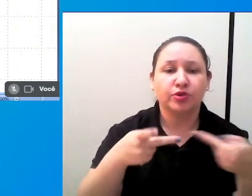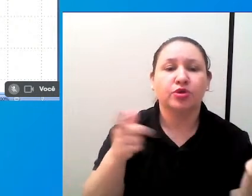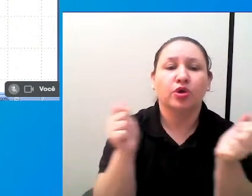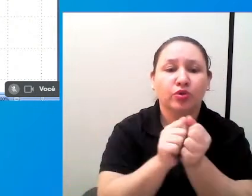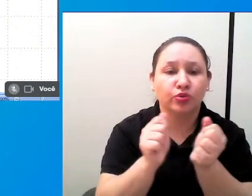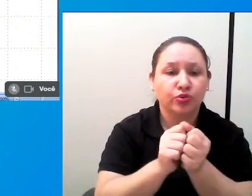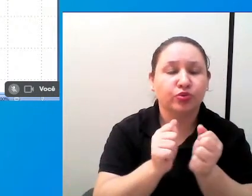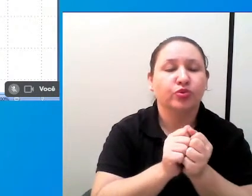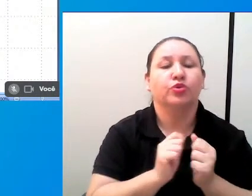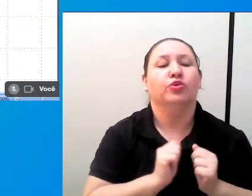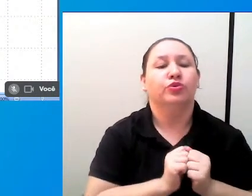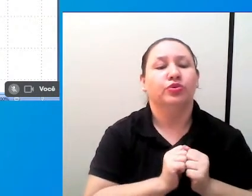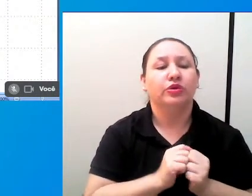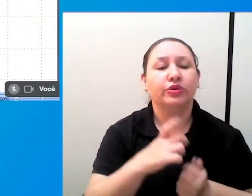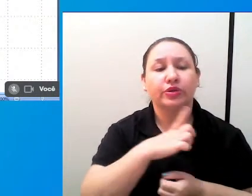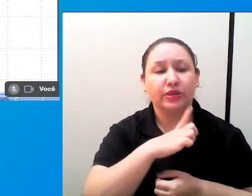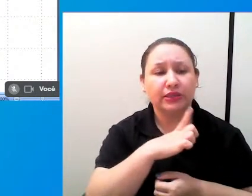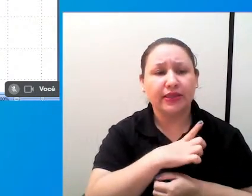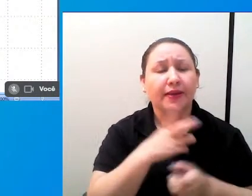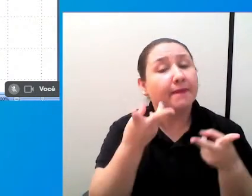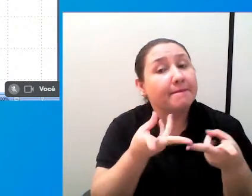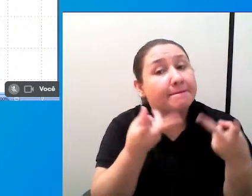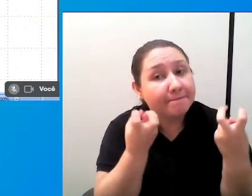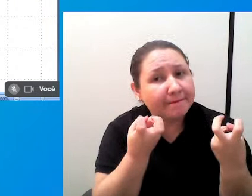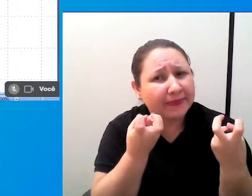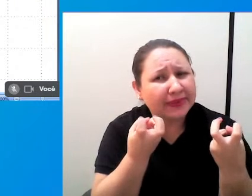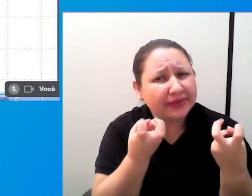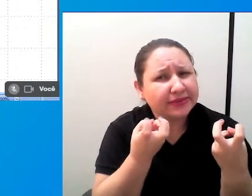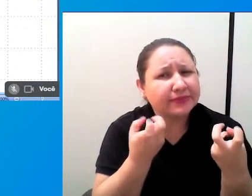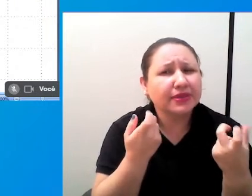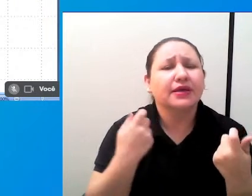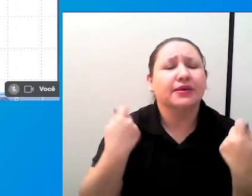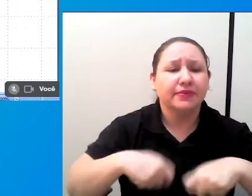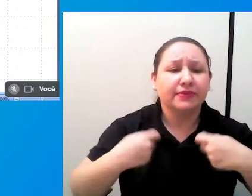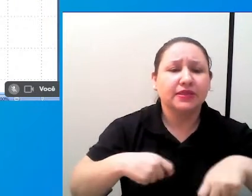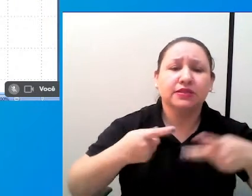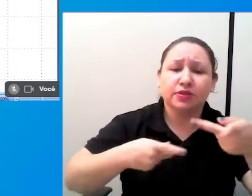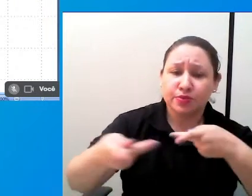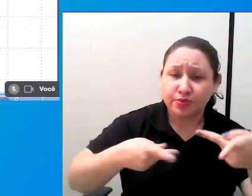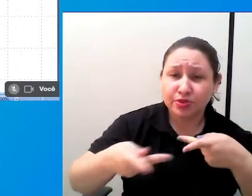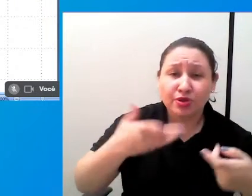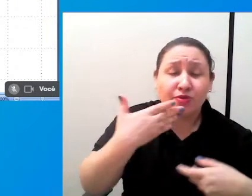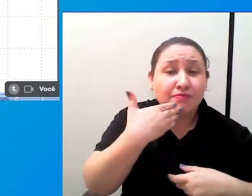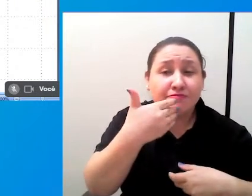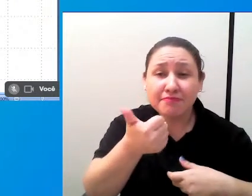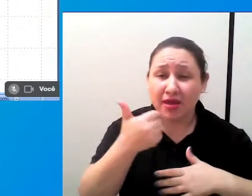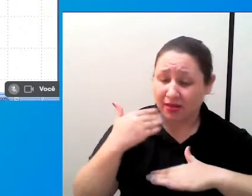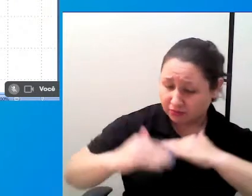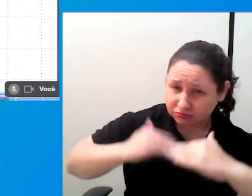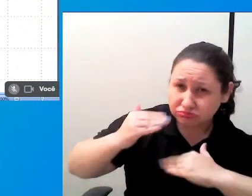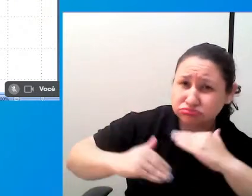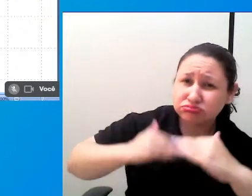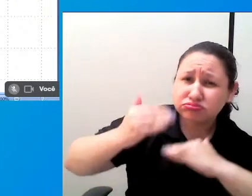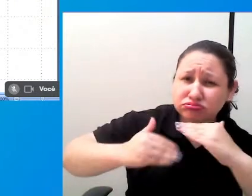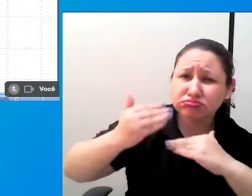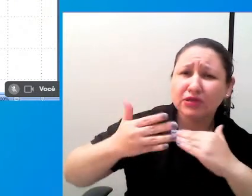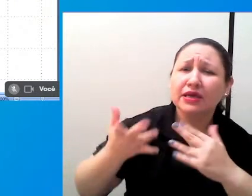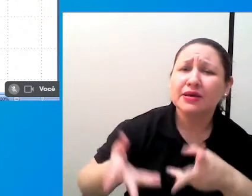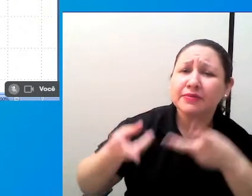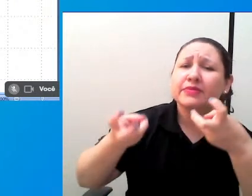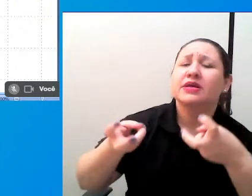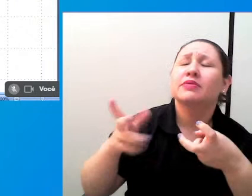primeiro semestre, que os projetos sejam mais desenvolvidos mais de acordo com as áreas de interesse dos docentes e